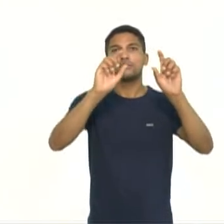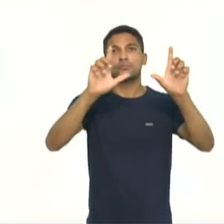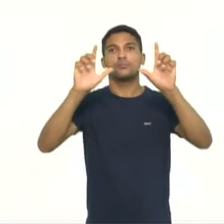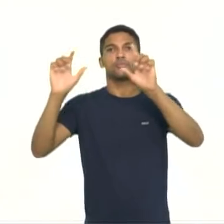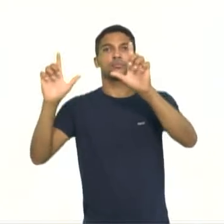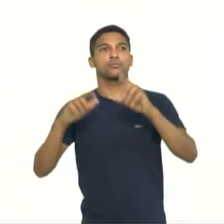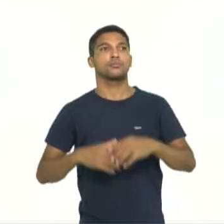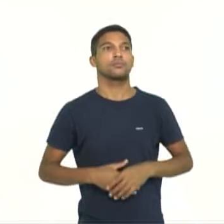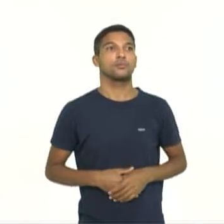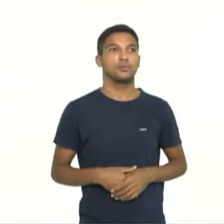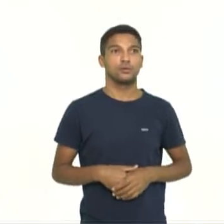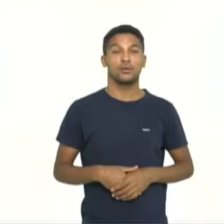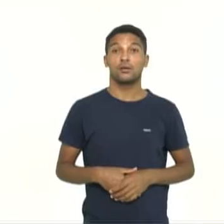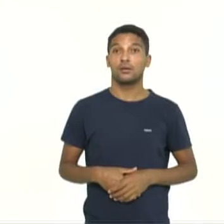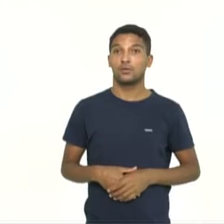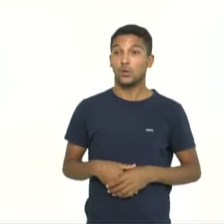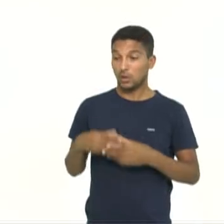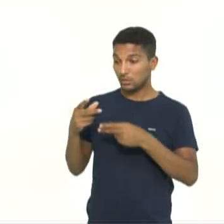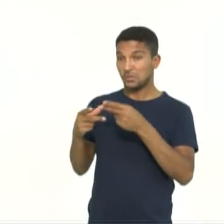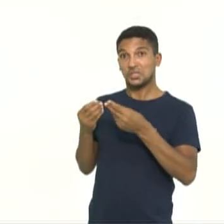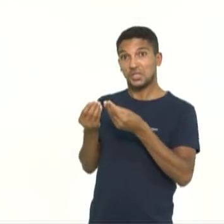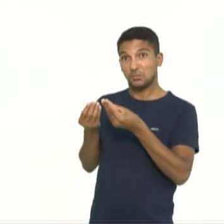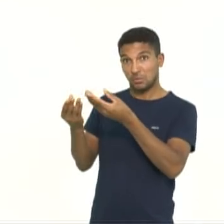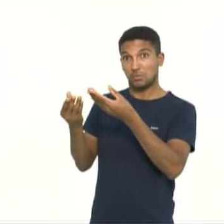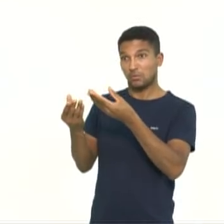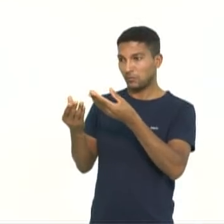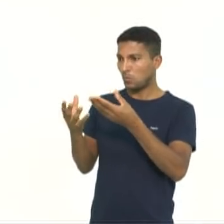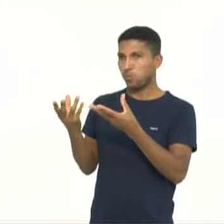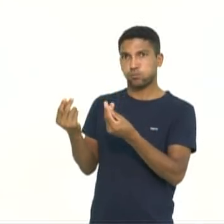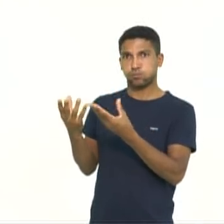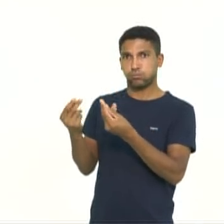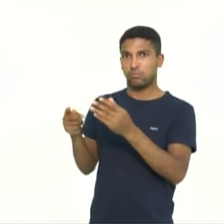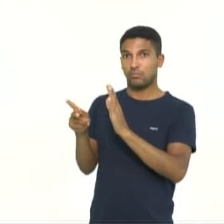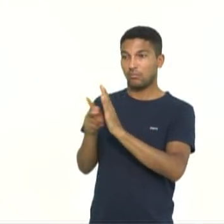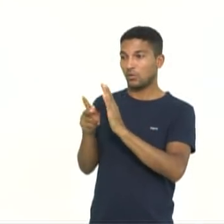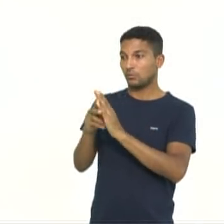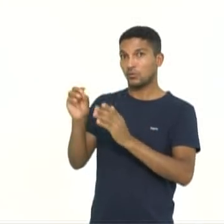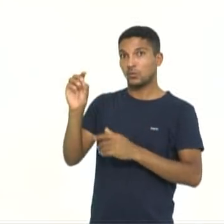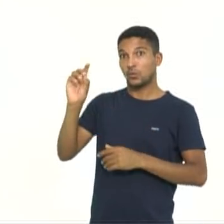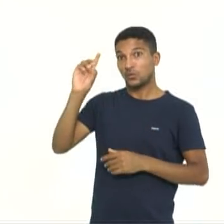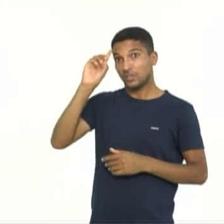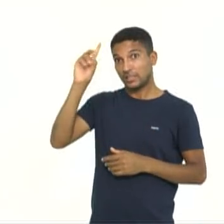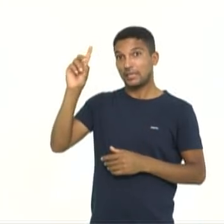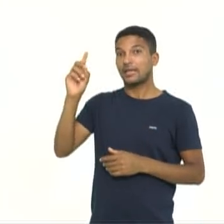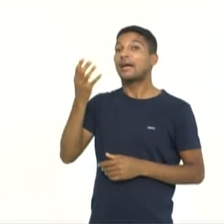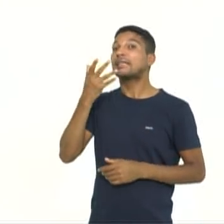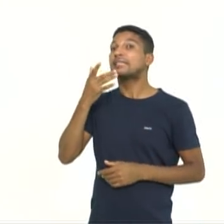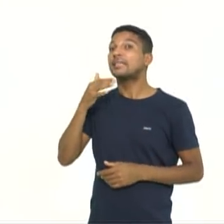Mas não gostei muito. Não gostou? Este aqui, por exemplo,